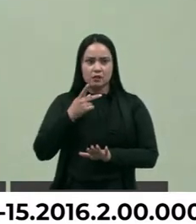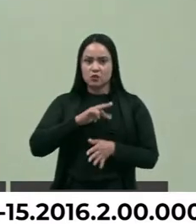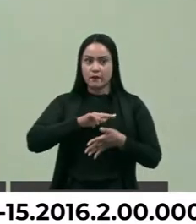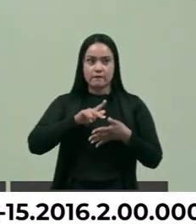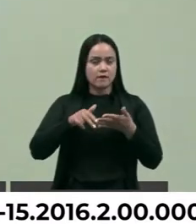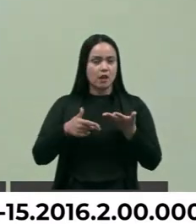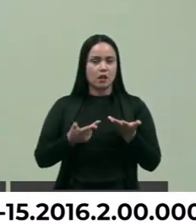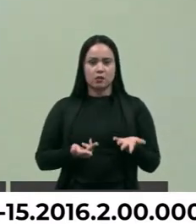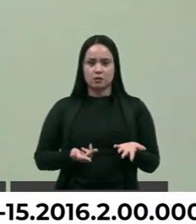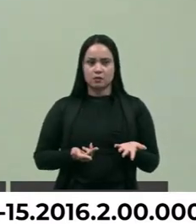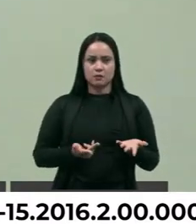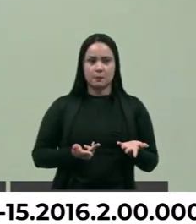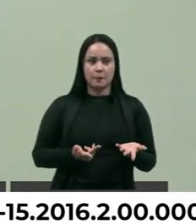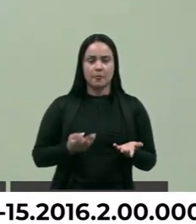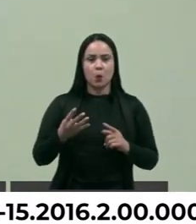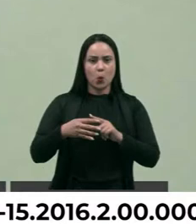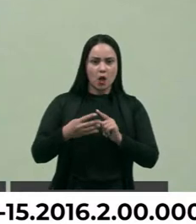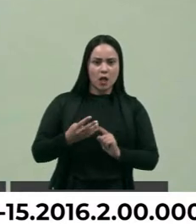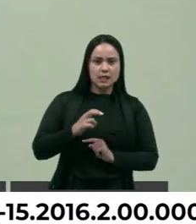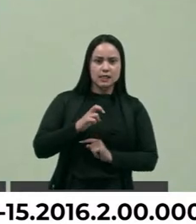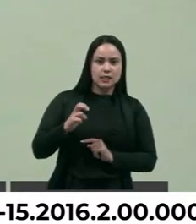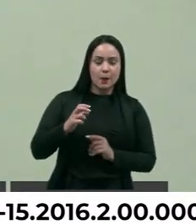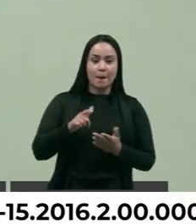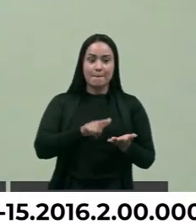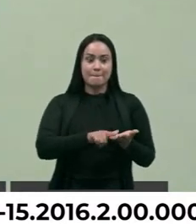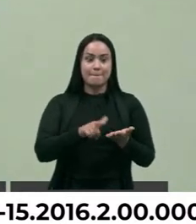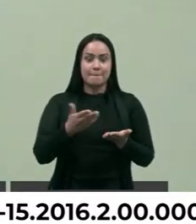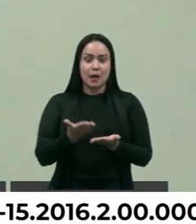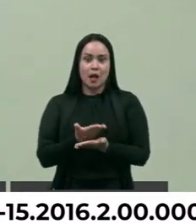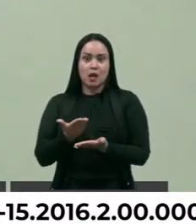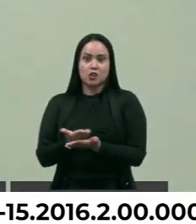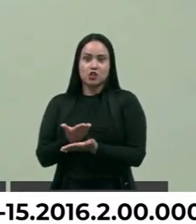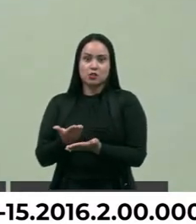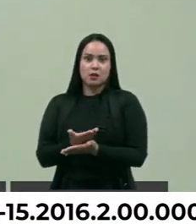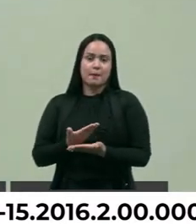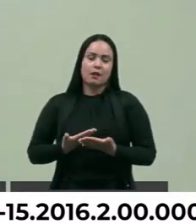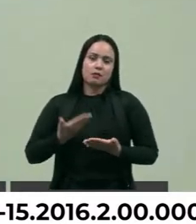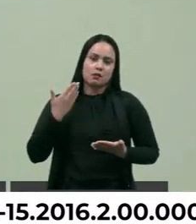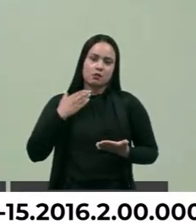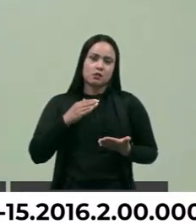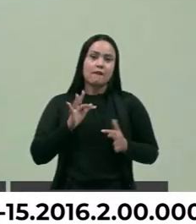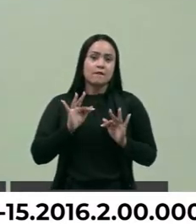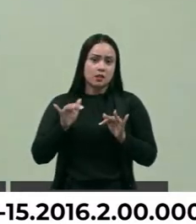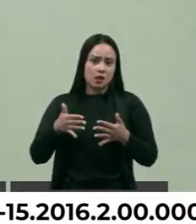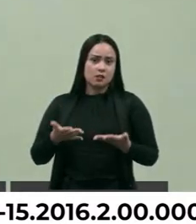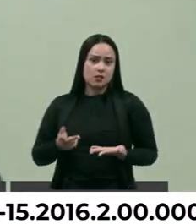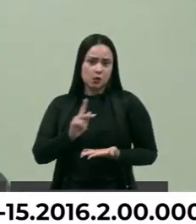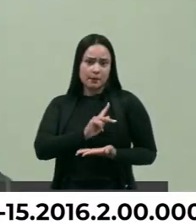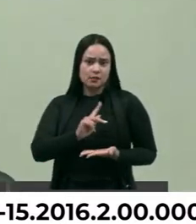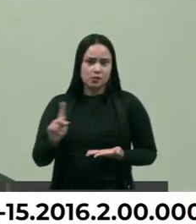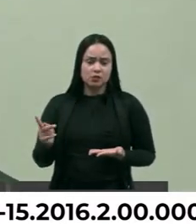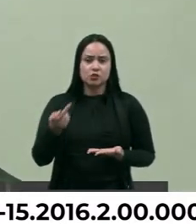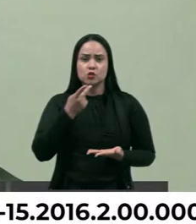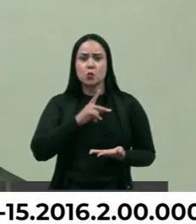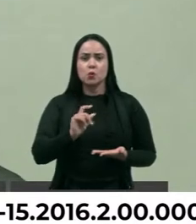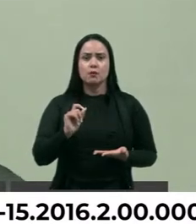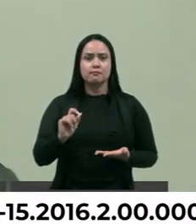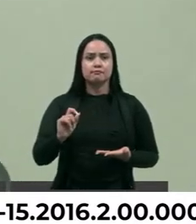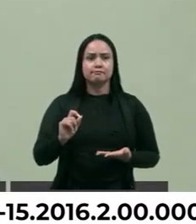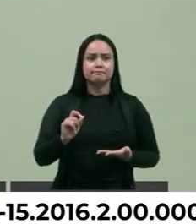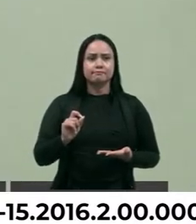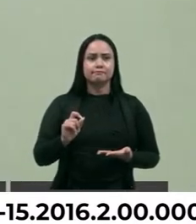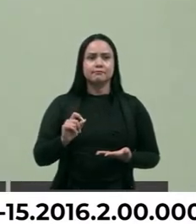vários, são 4 ou 5 páginas de precedentes. E caminhando para o final, senhora presidente, eu digo que,